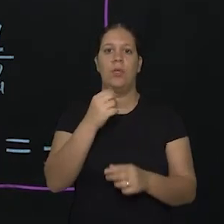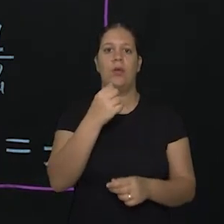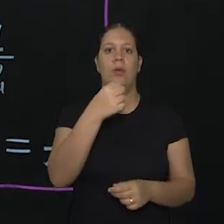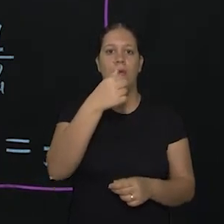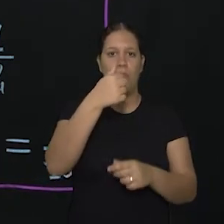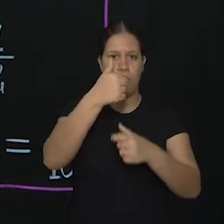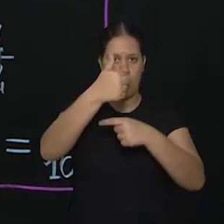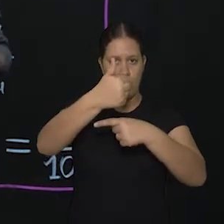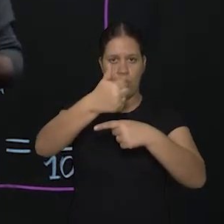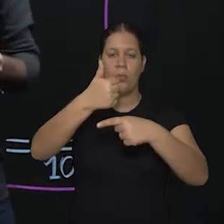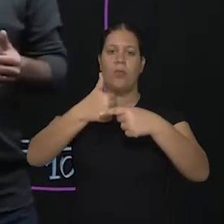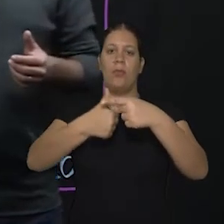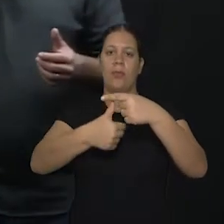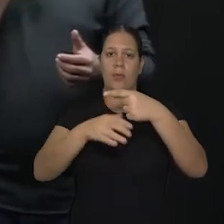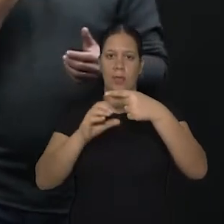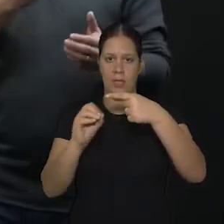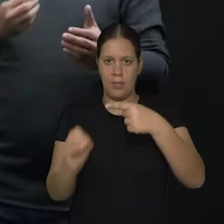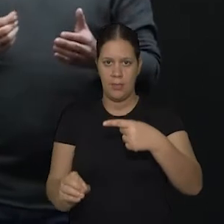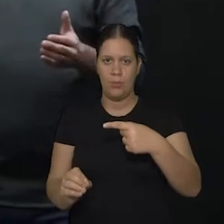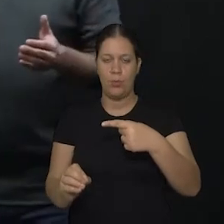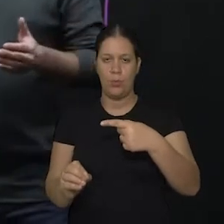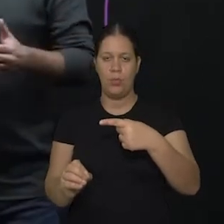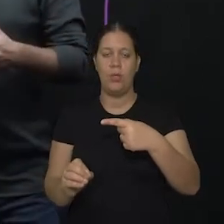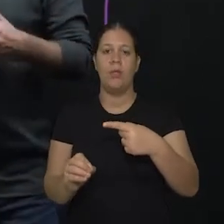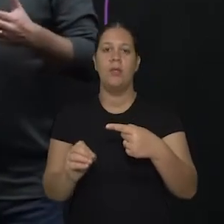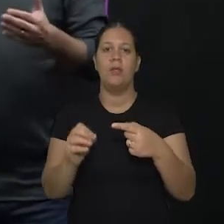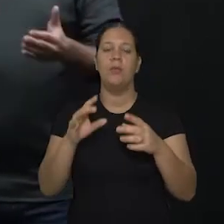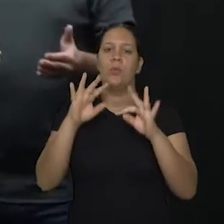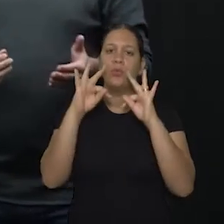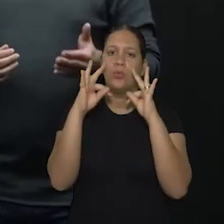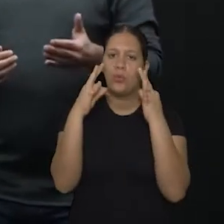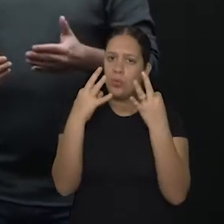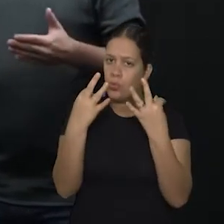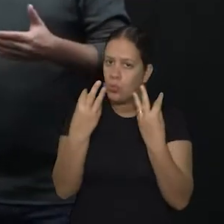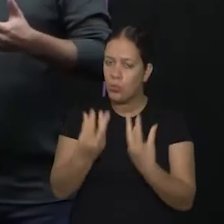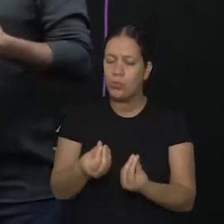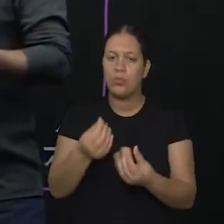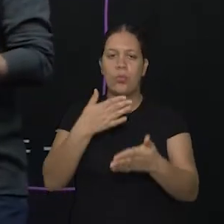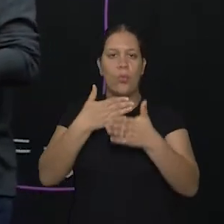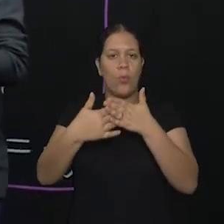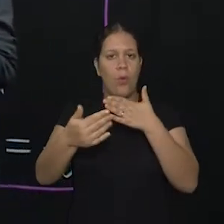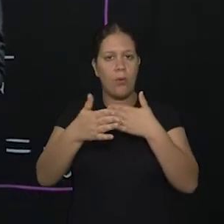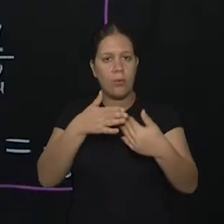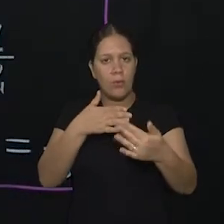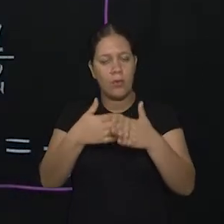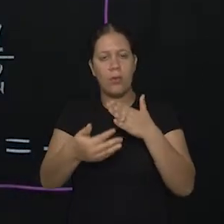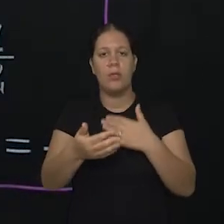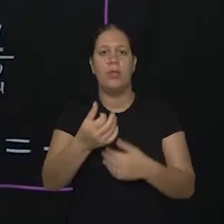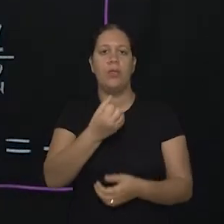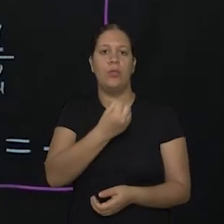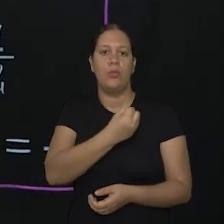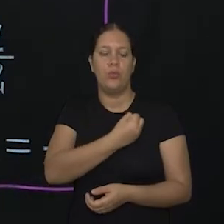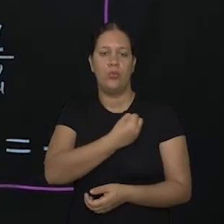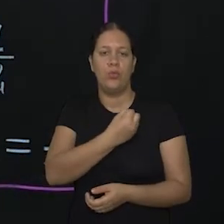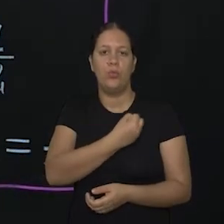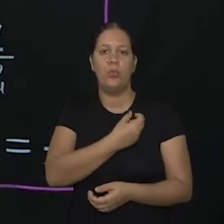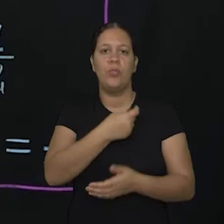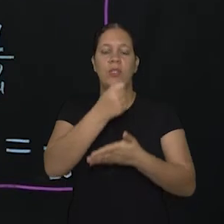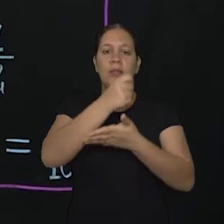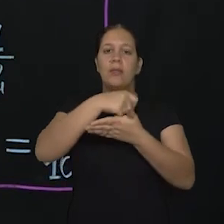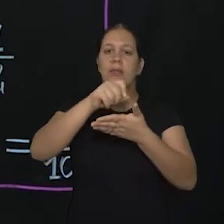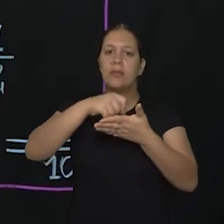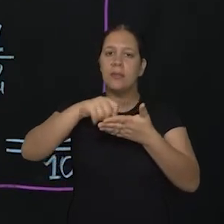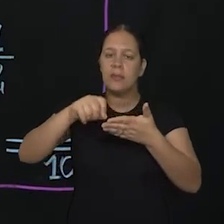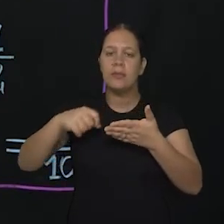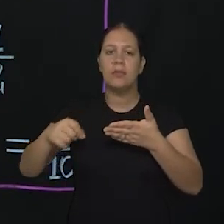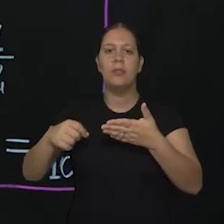você consegue reparar que os números racionais são todos e quaisquer números, onde eles podem ser